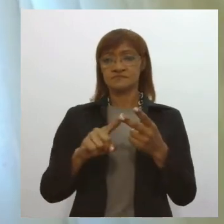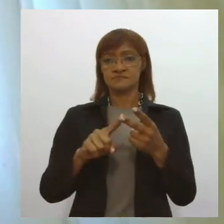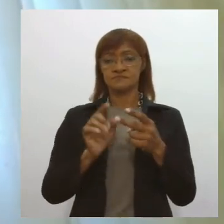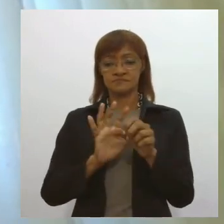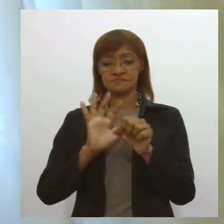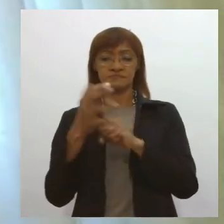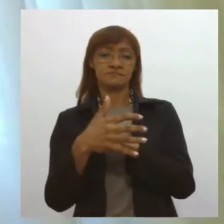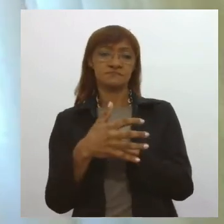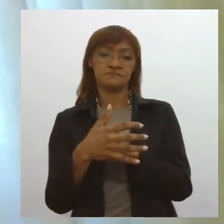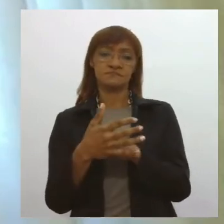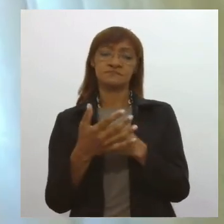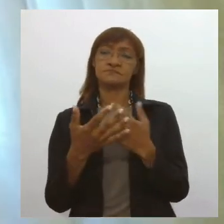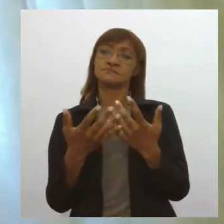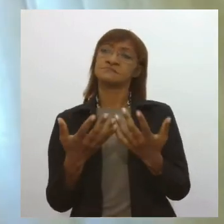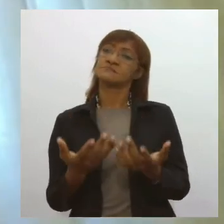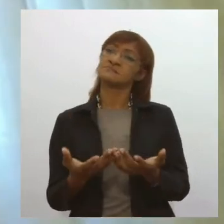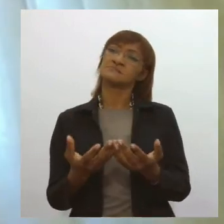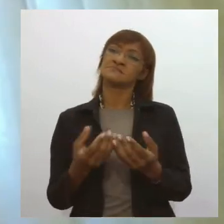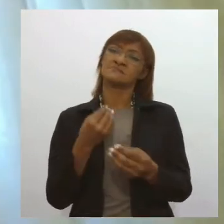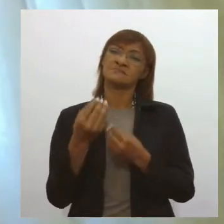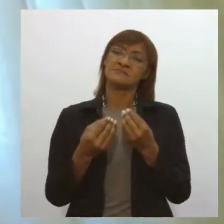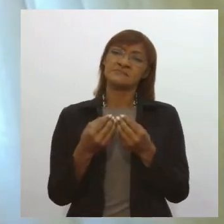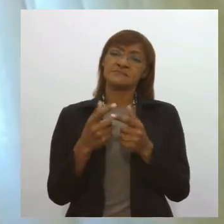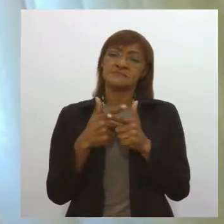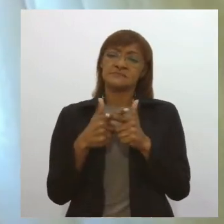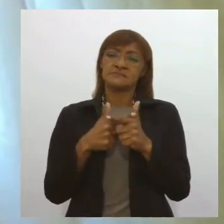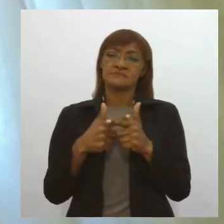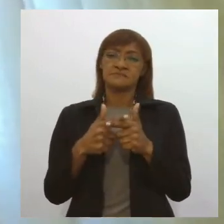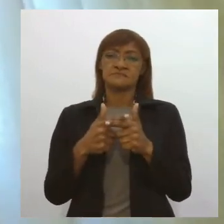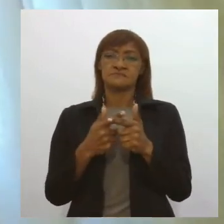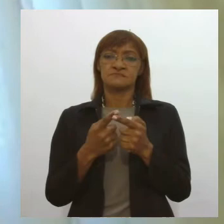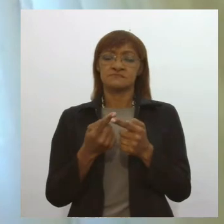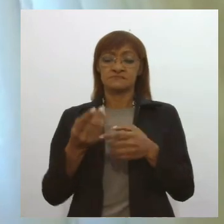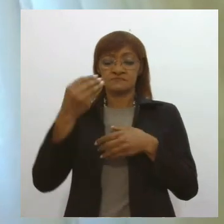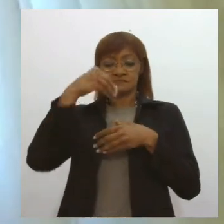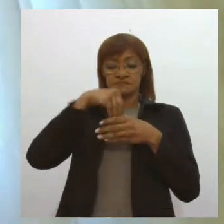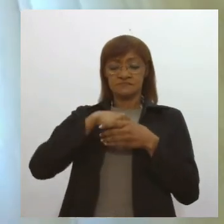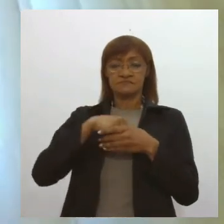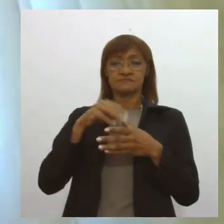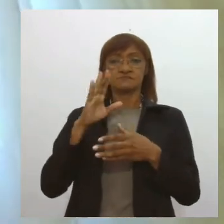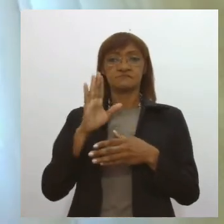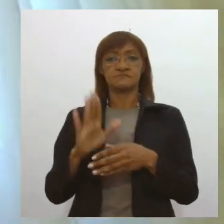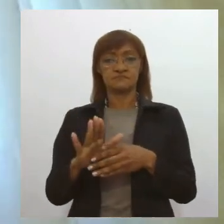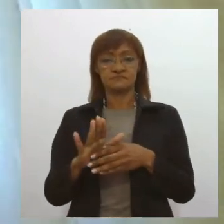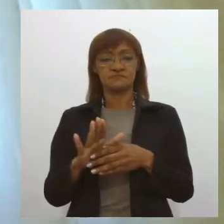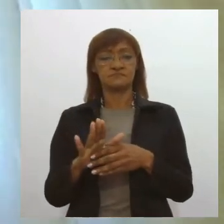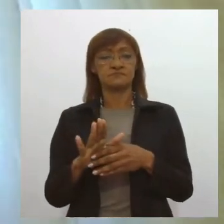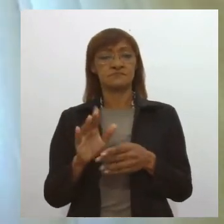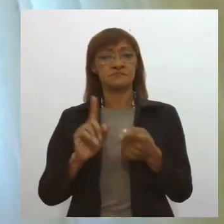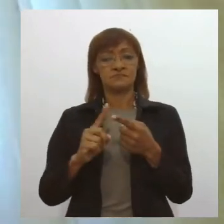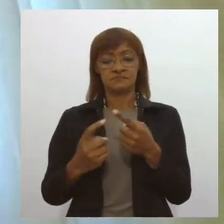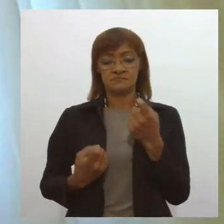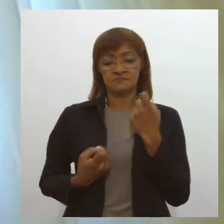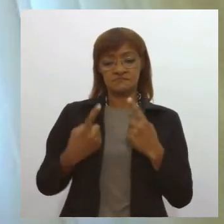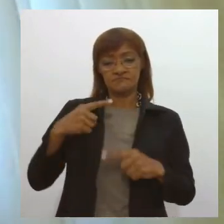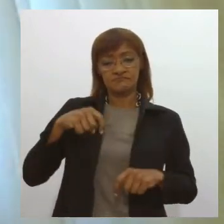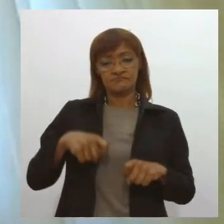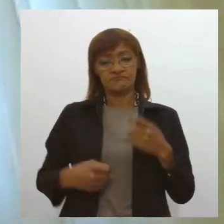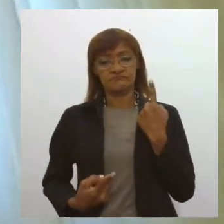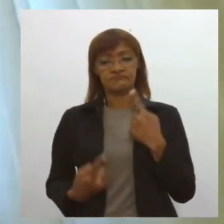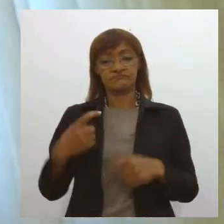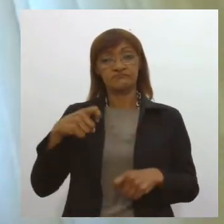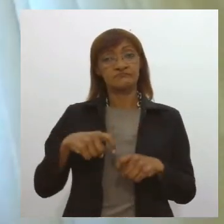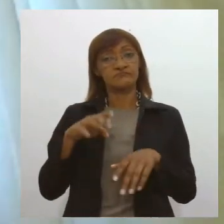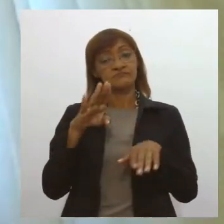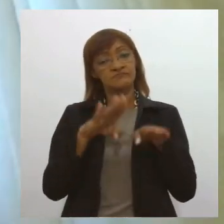supor, já está saturando baixo, né, já tem alguma alteração circulatória, né, muitas